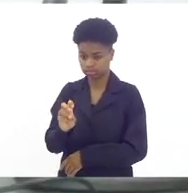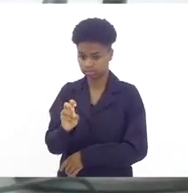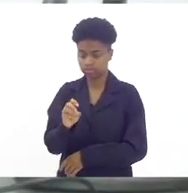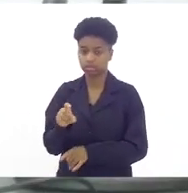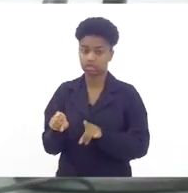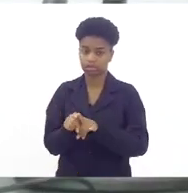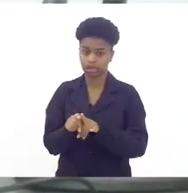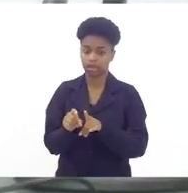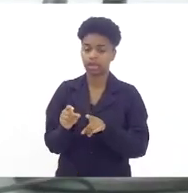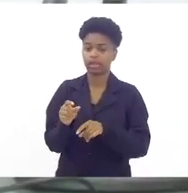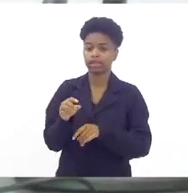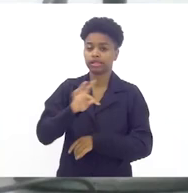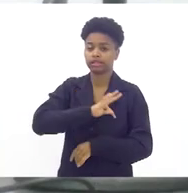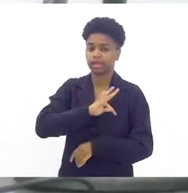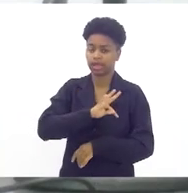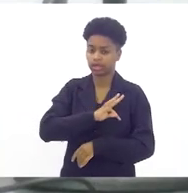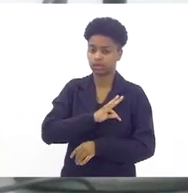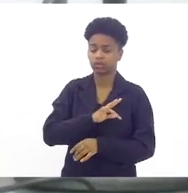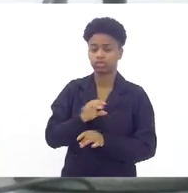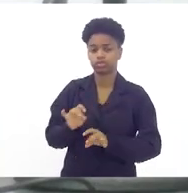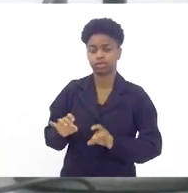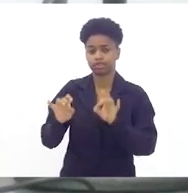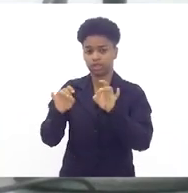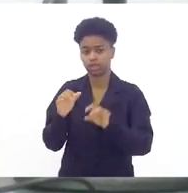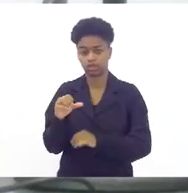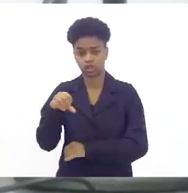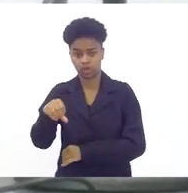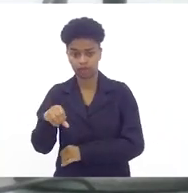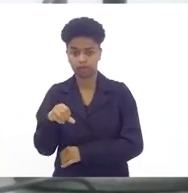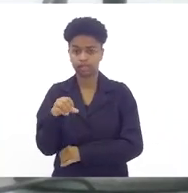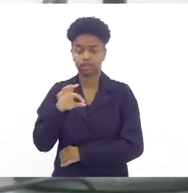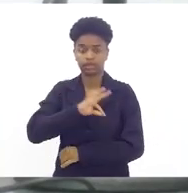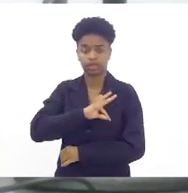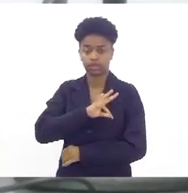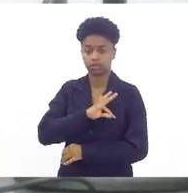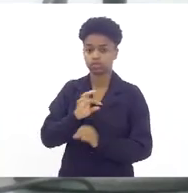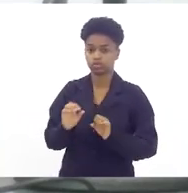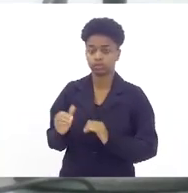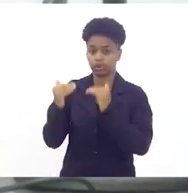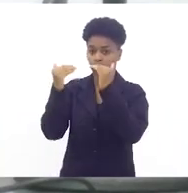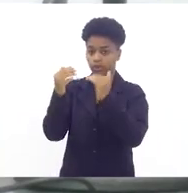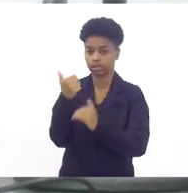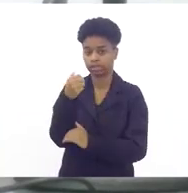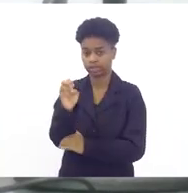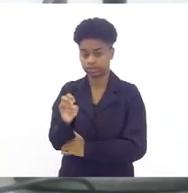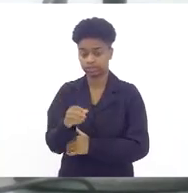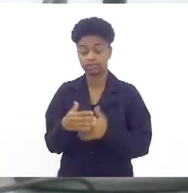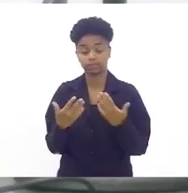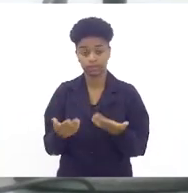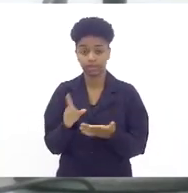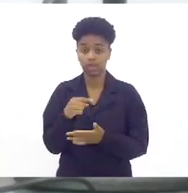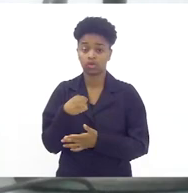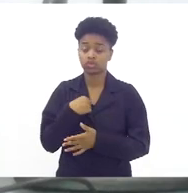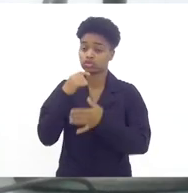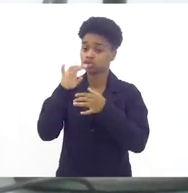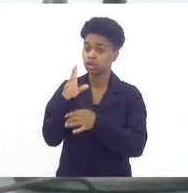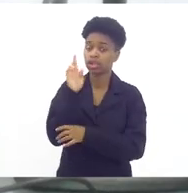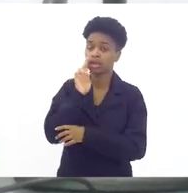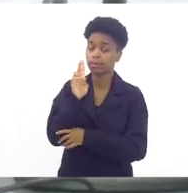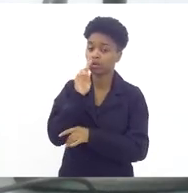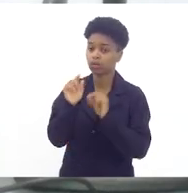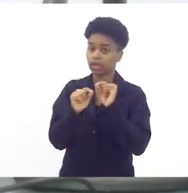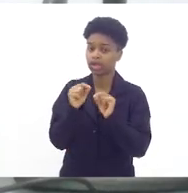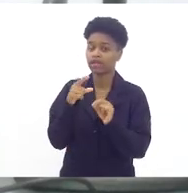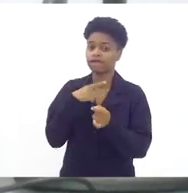técnicos especialista 9 e técnico superior 15 e aí deputada se a gente lembrar que como eu já falei no início da minha fala